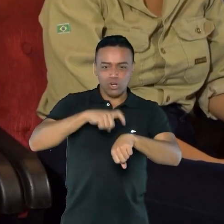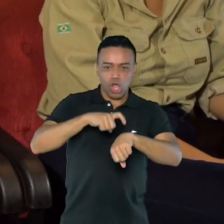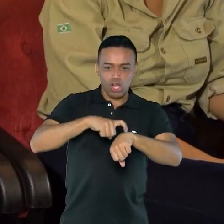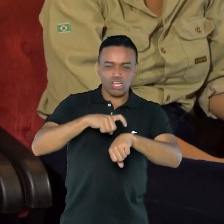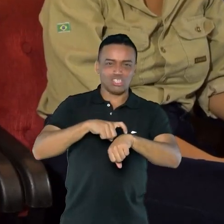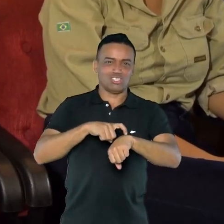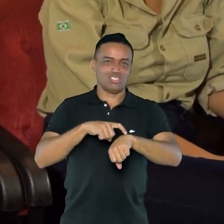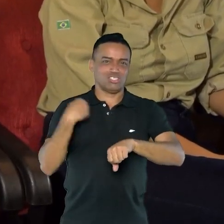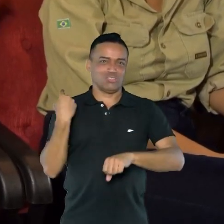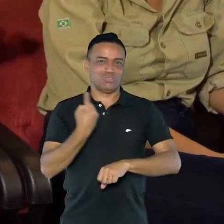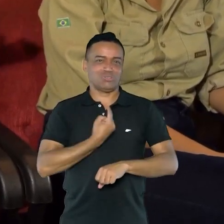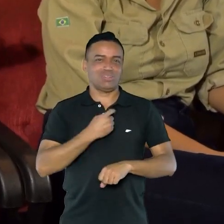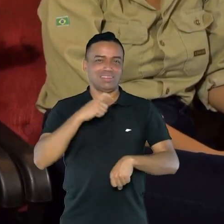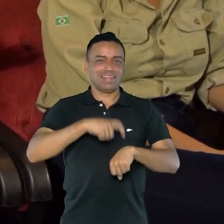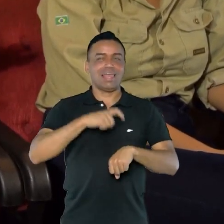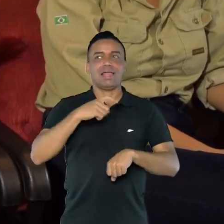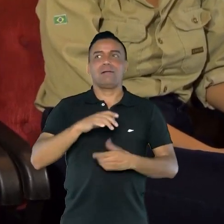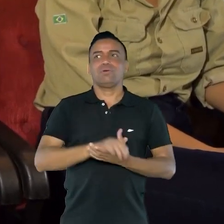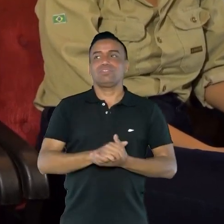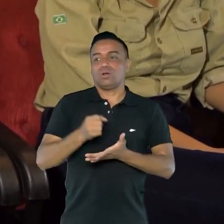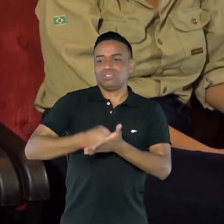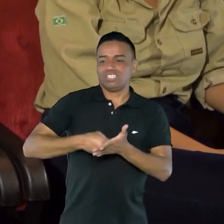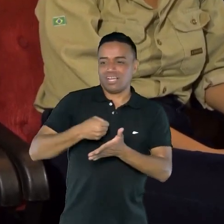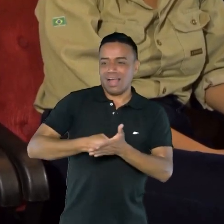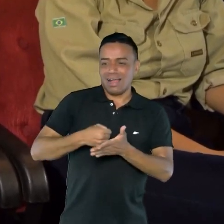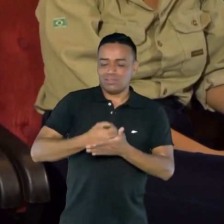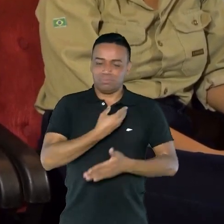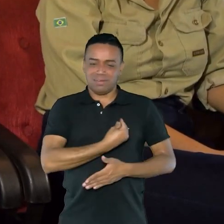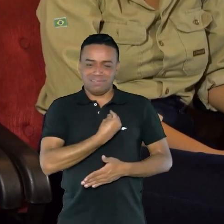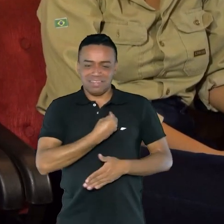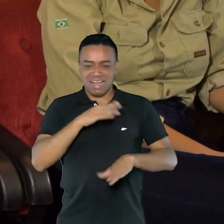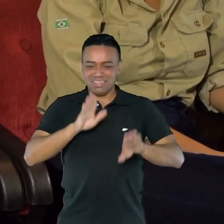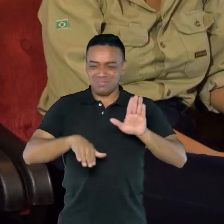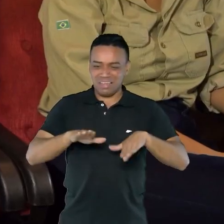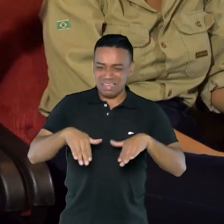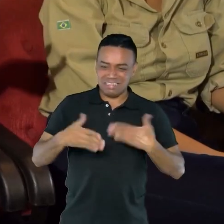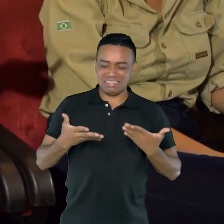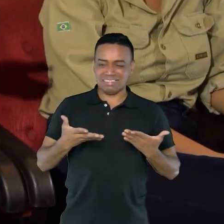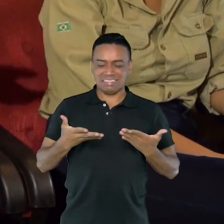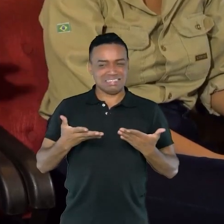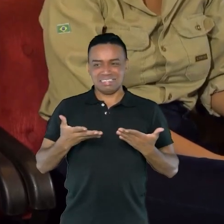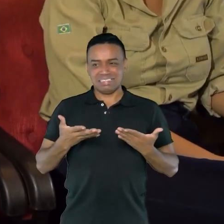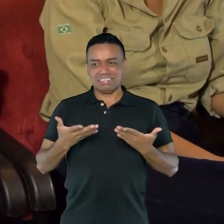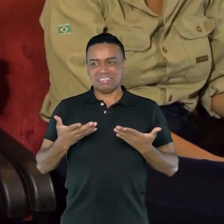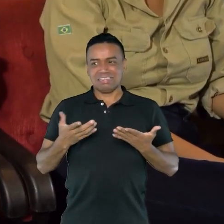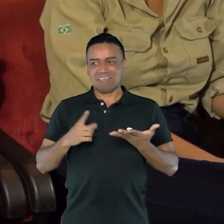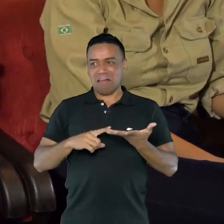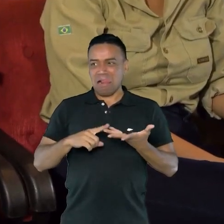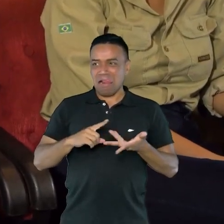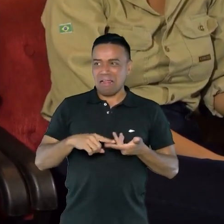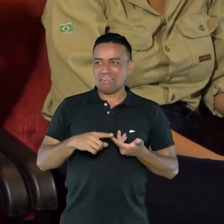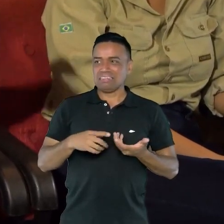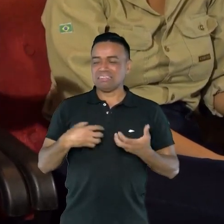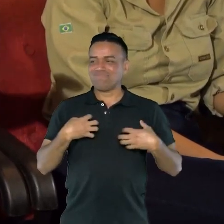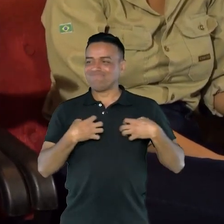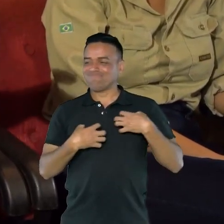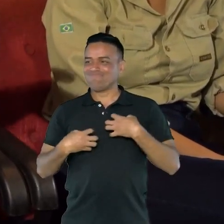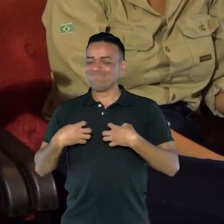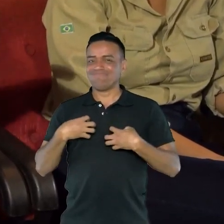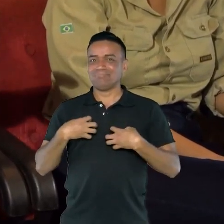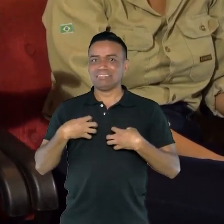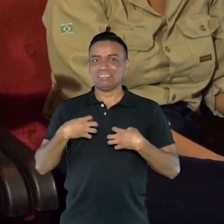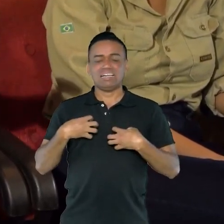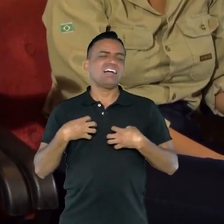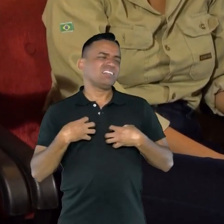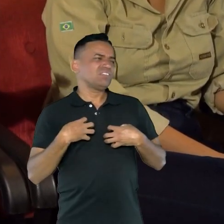cunho pessoal mesmo, sobre o quanto eu tenho dedicado a minha vida a coisas que talvez não me preencham tanto, né? Ou talvez eu tenha que até que me